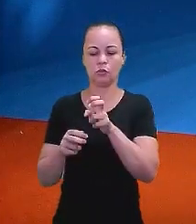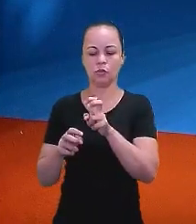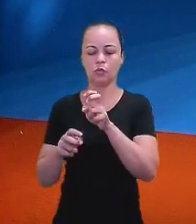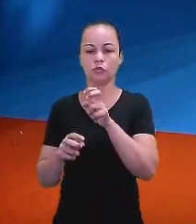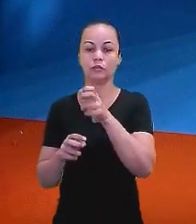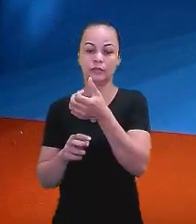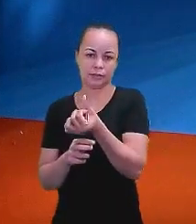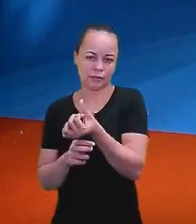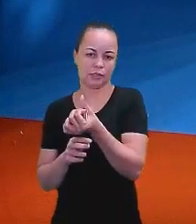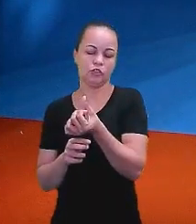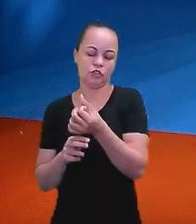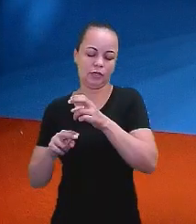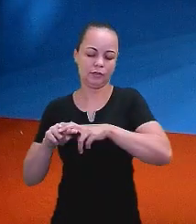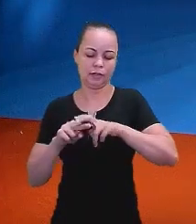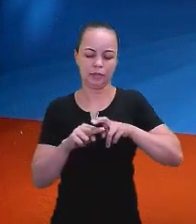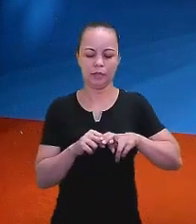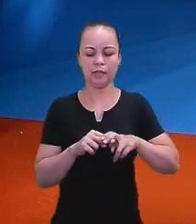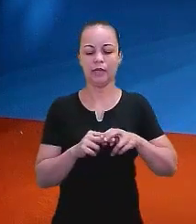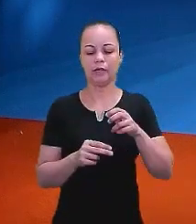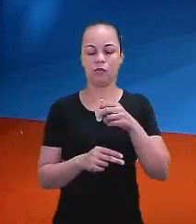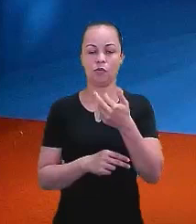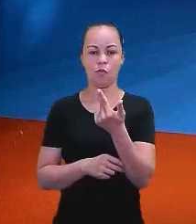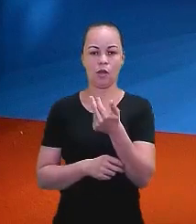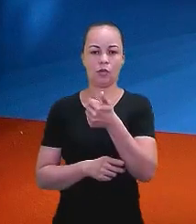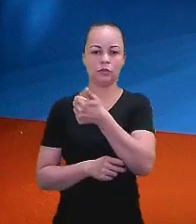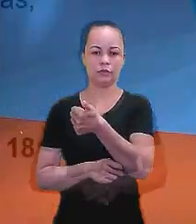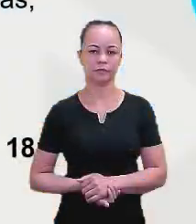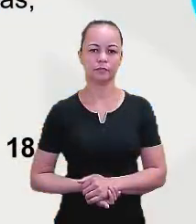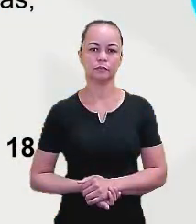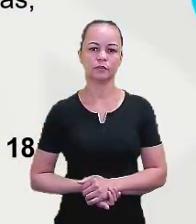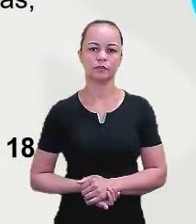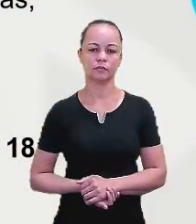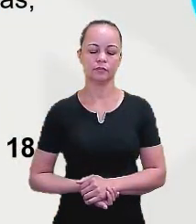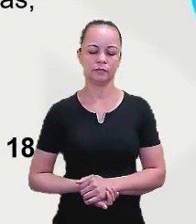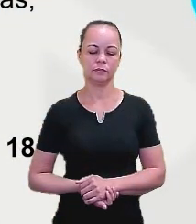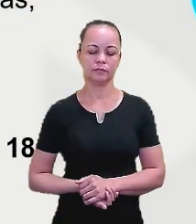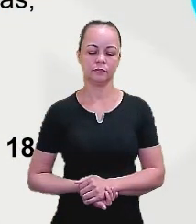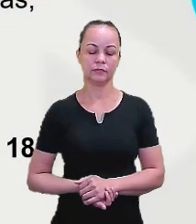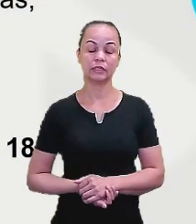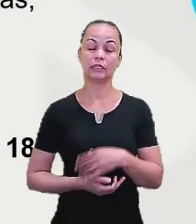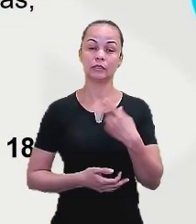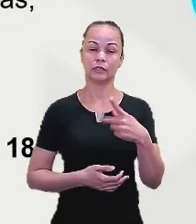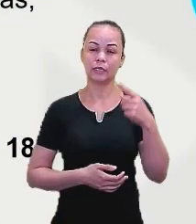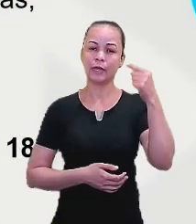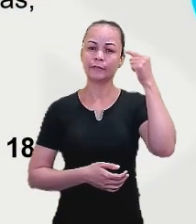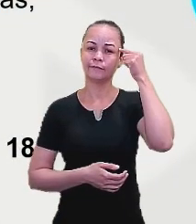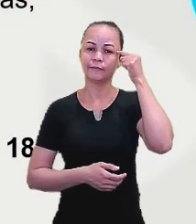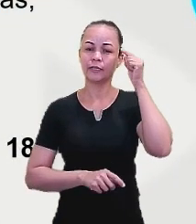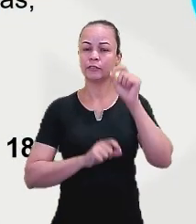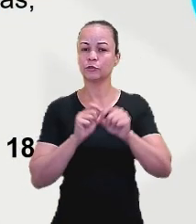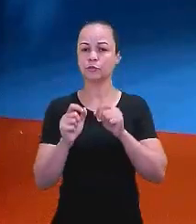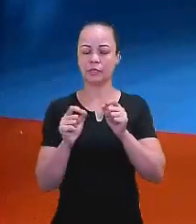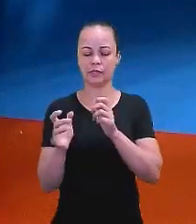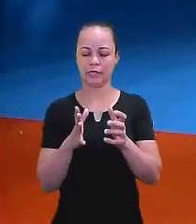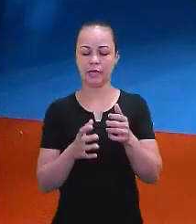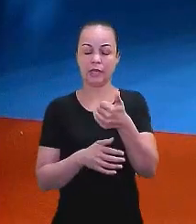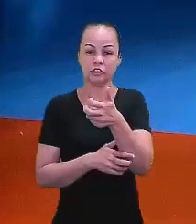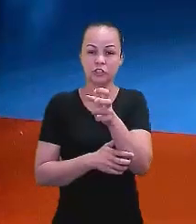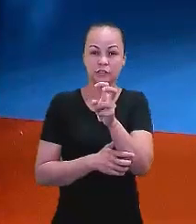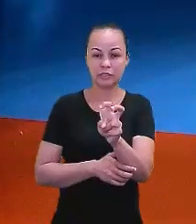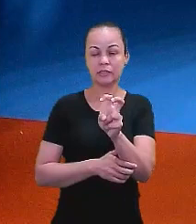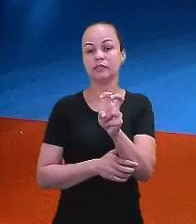vezes 16, que é igual a 192 poltronas. Além disso, tem-se ainda as 15 fileiras que possuem